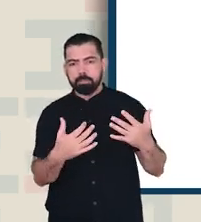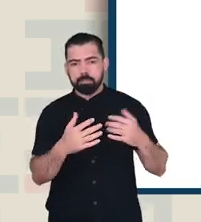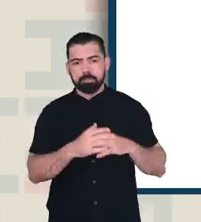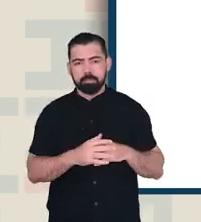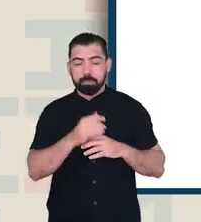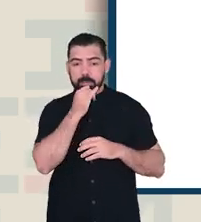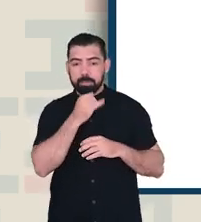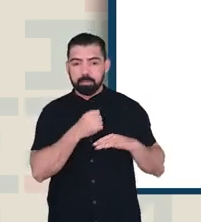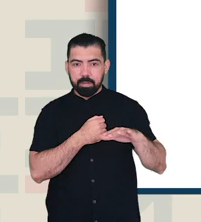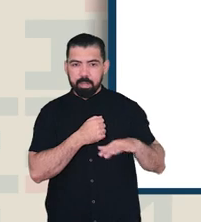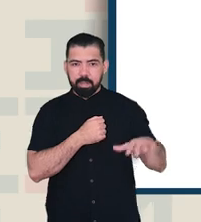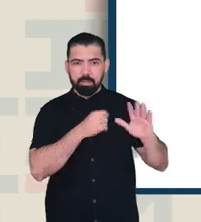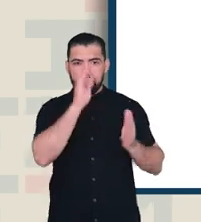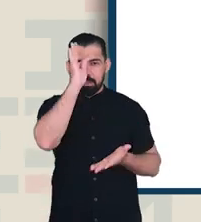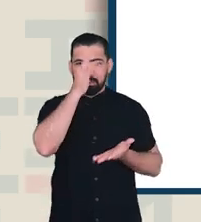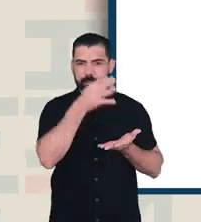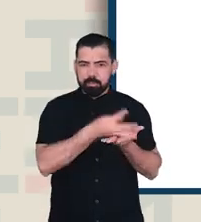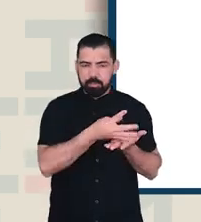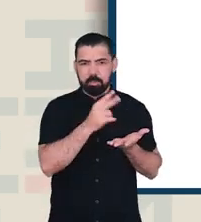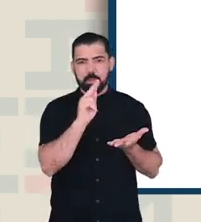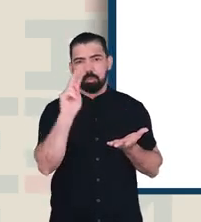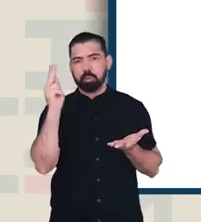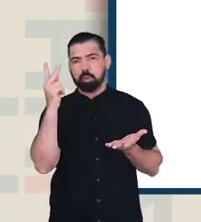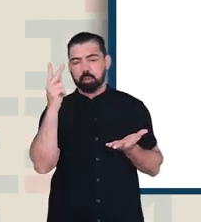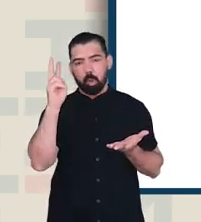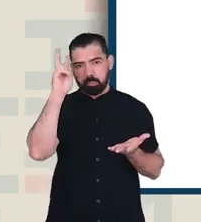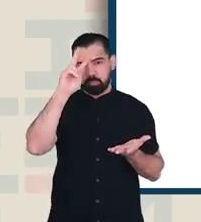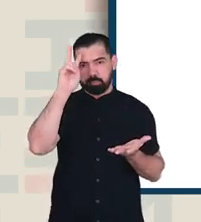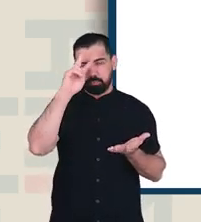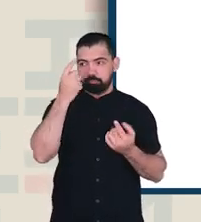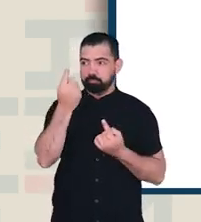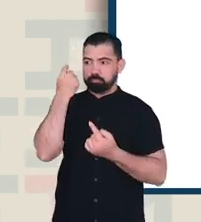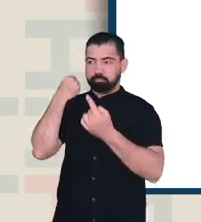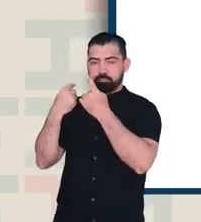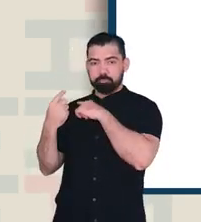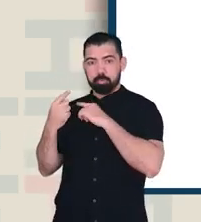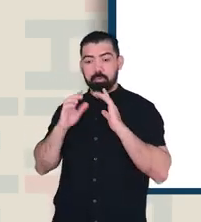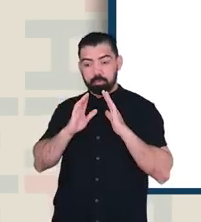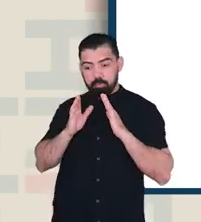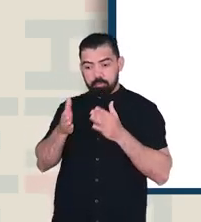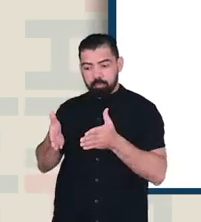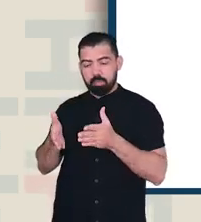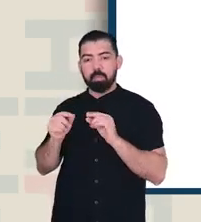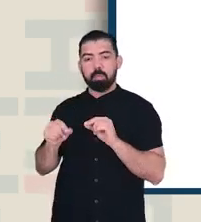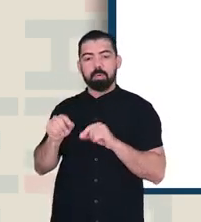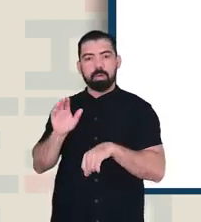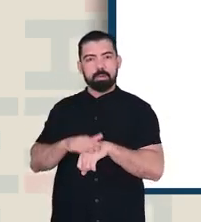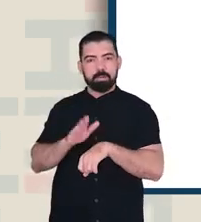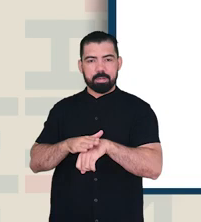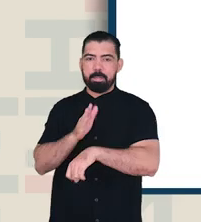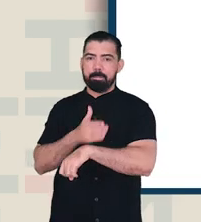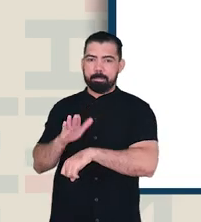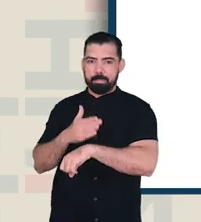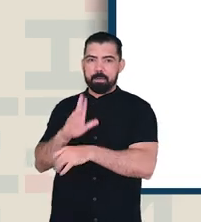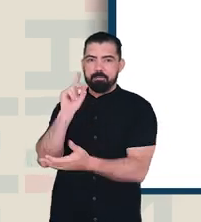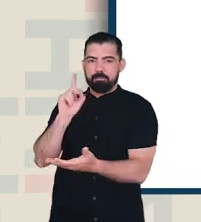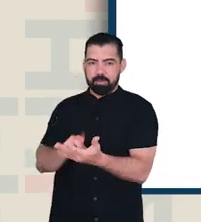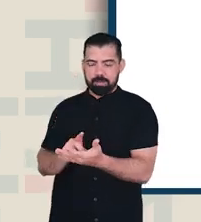pouquinho da teoria, da história, para ir um pouquinho mais para a